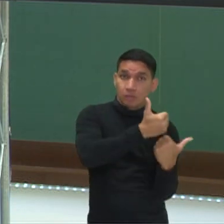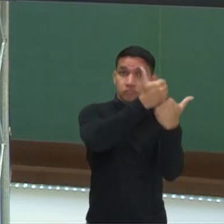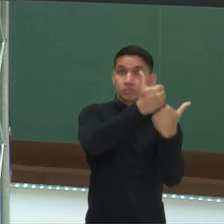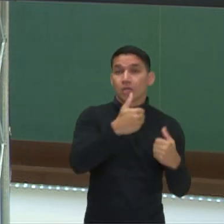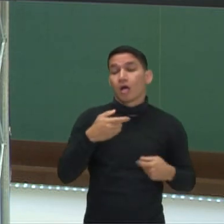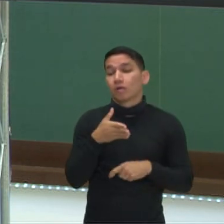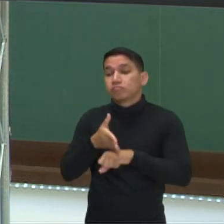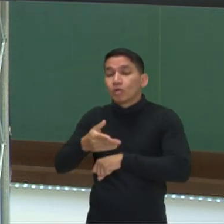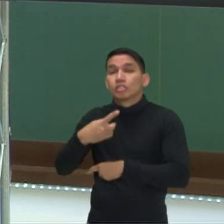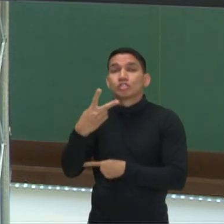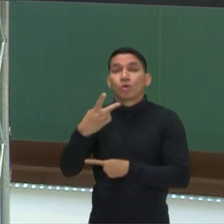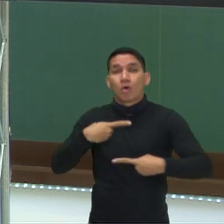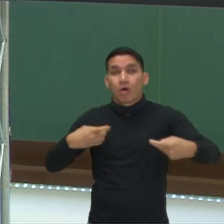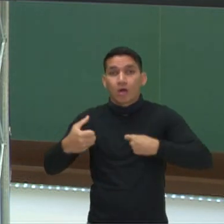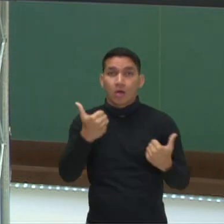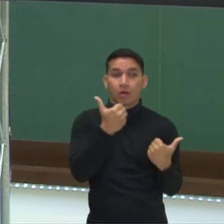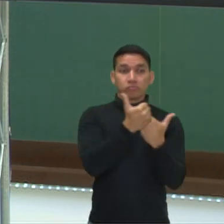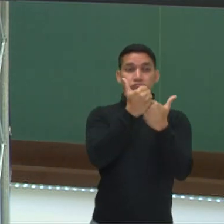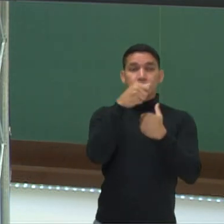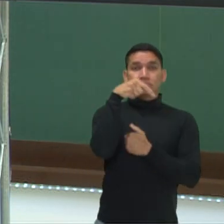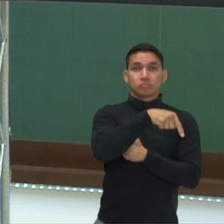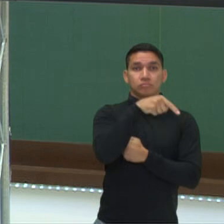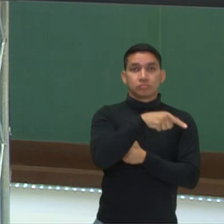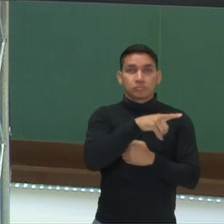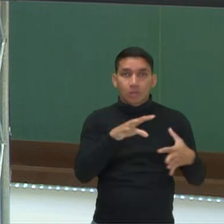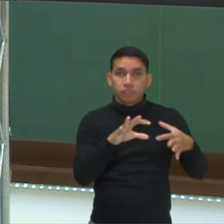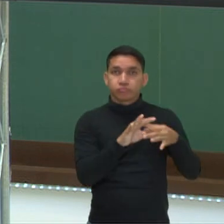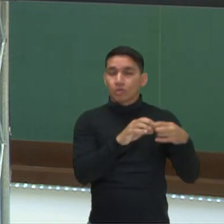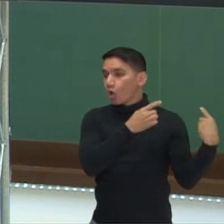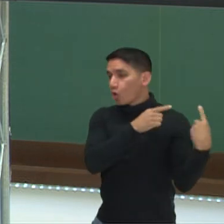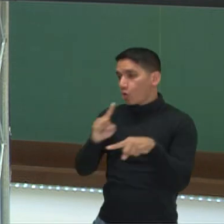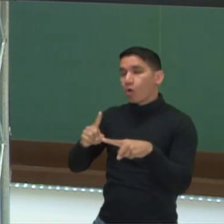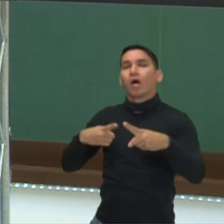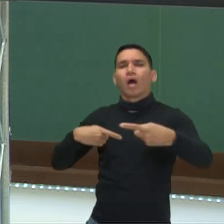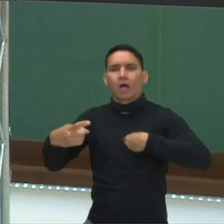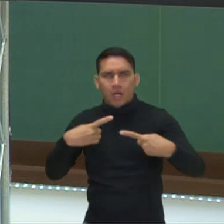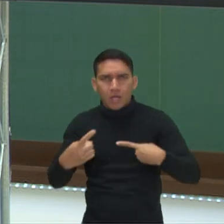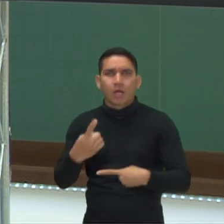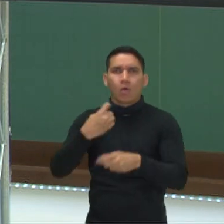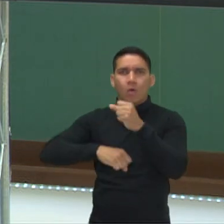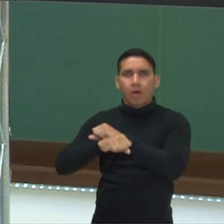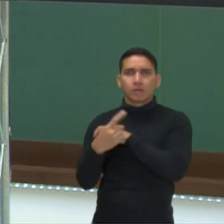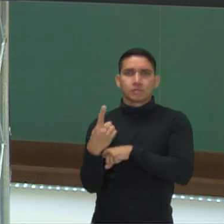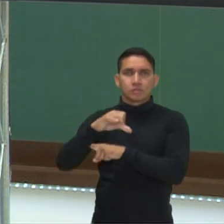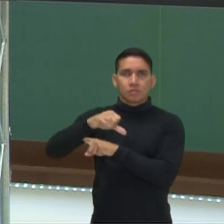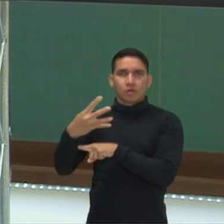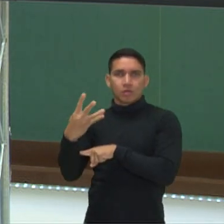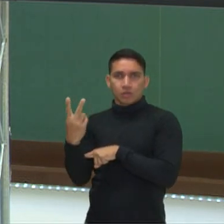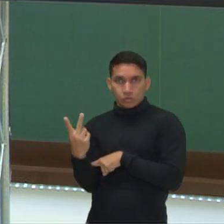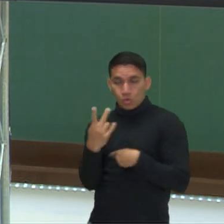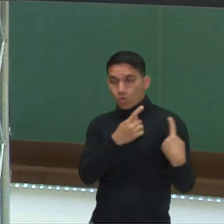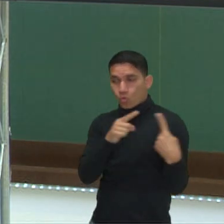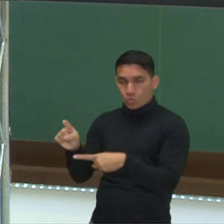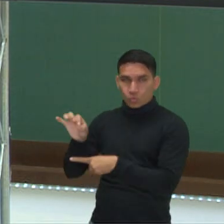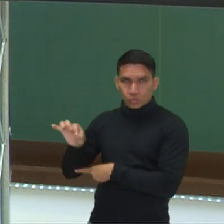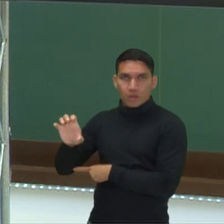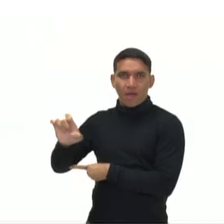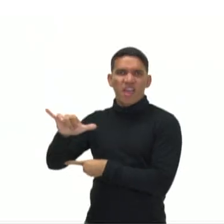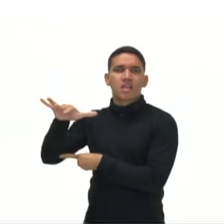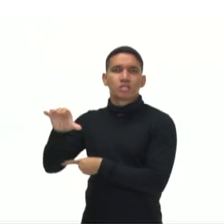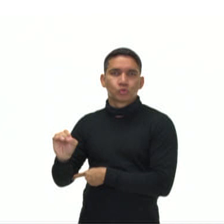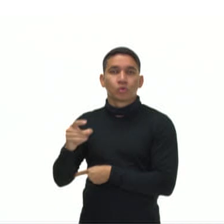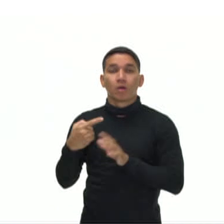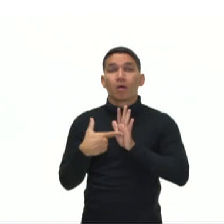Segunda Guerra Mundial junto dos aliados, declarando guerra em 1942 contra o Eixo.